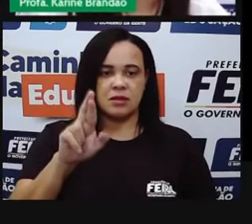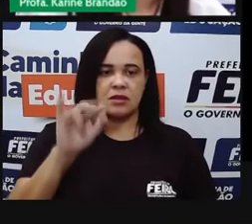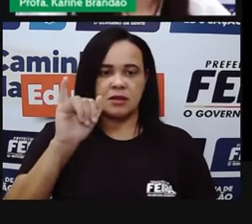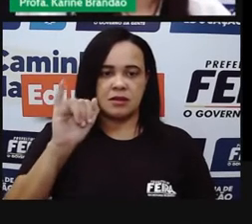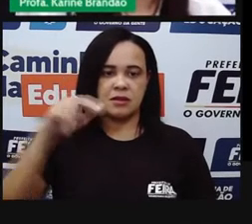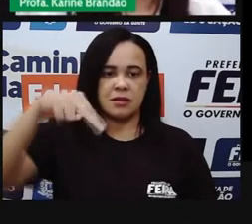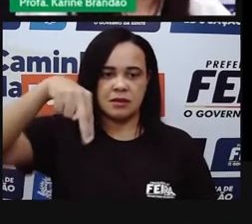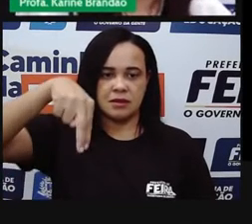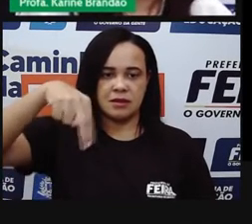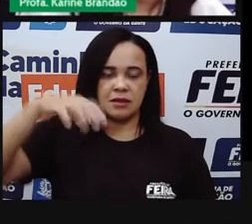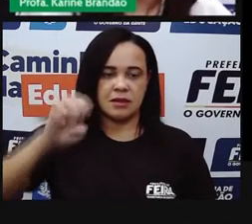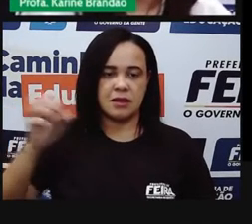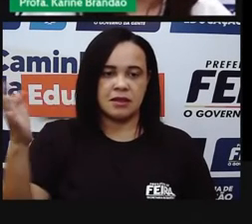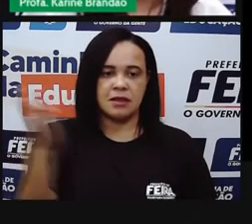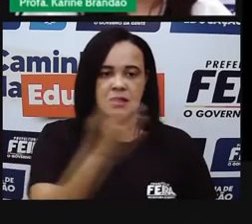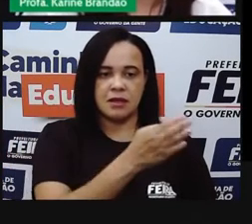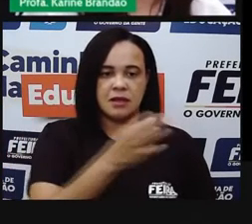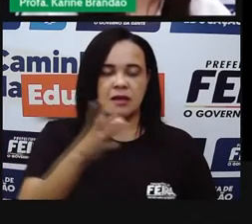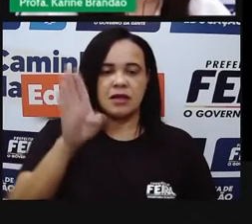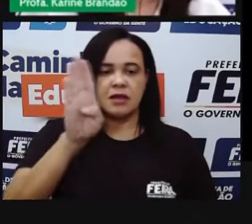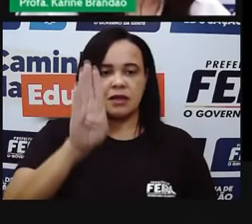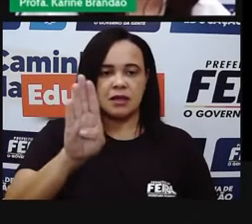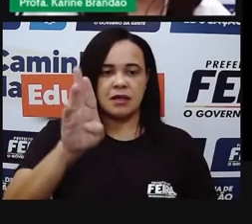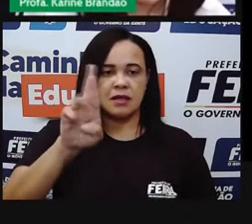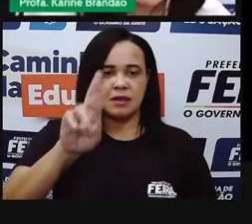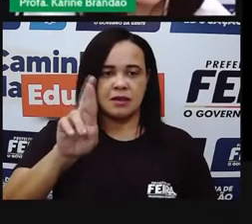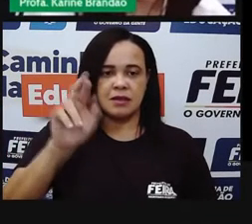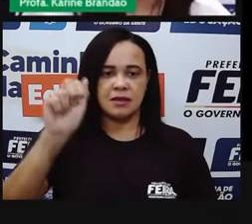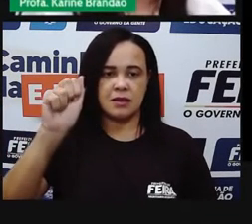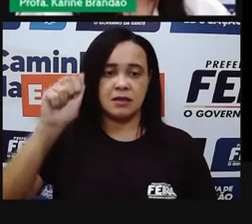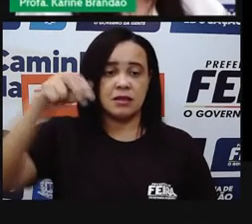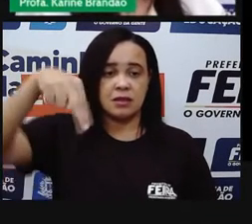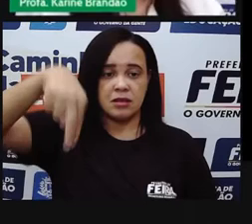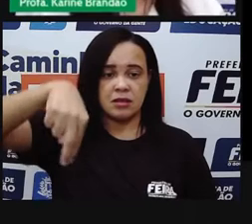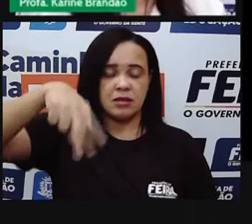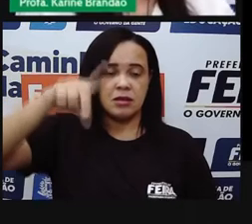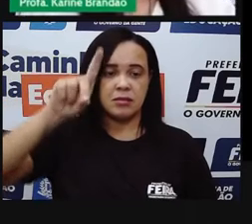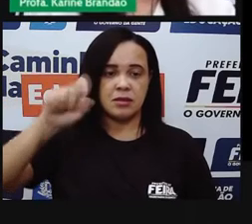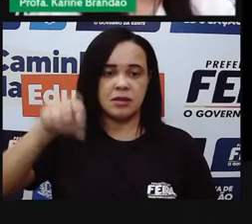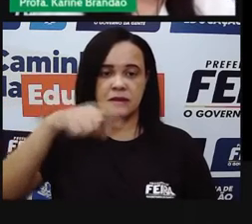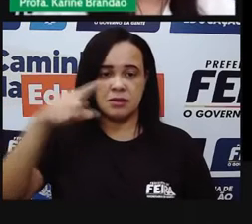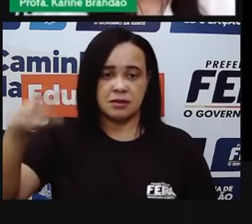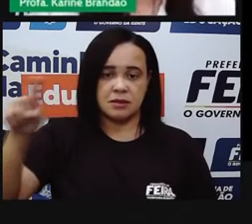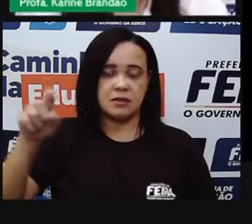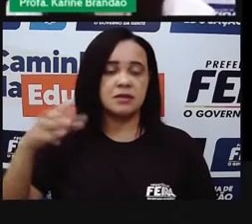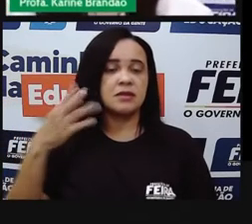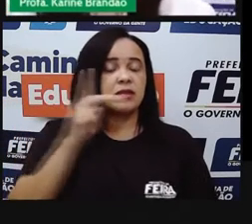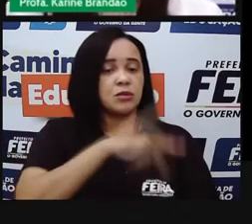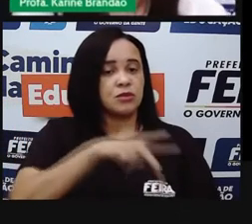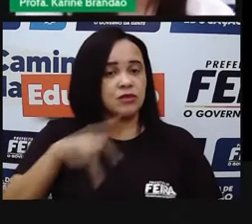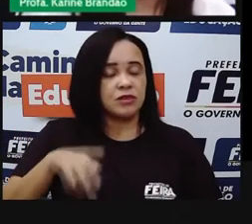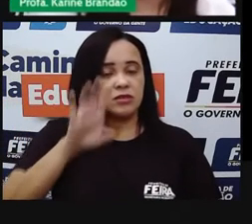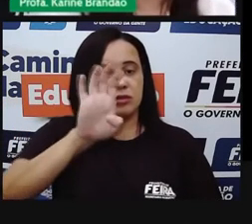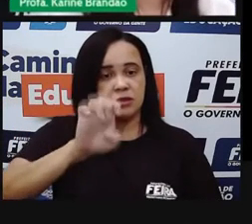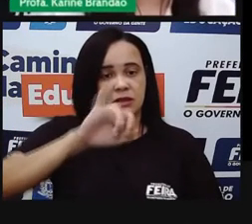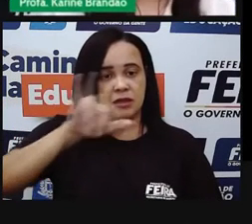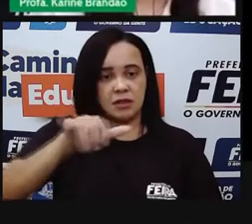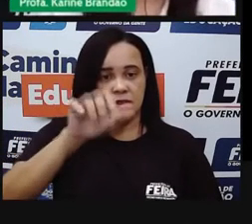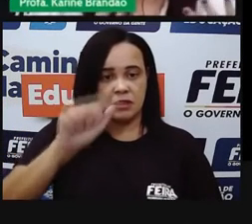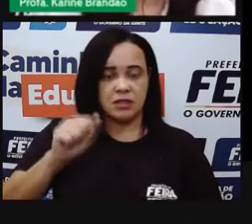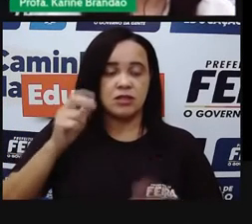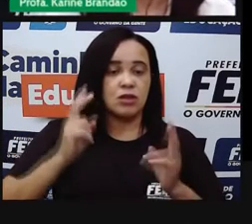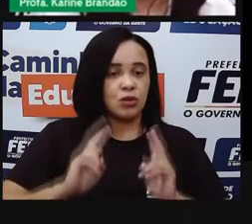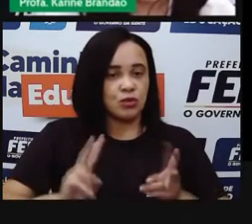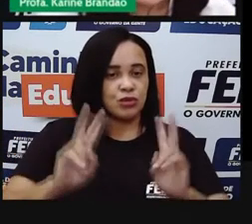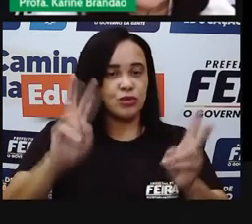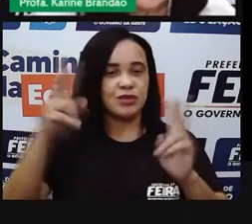EJA. A nossa aula de hoje, Nossas Heranças, parte 2, né? Lembrando que é uma continuação